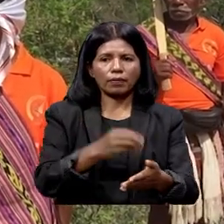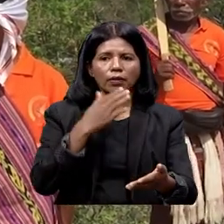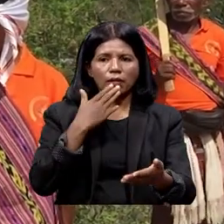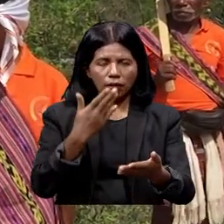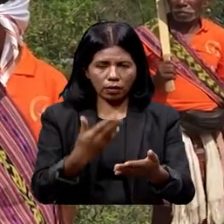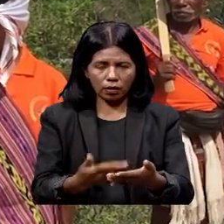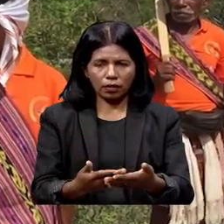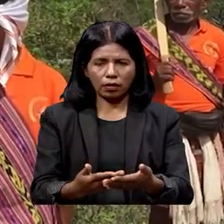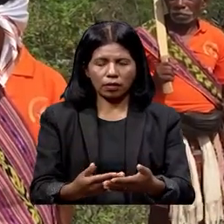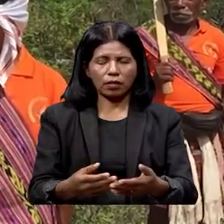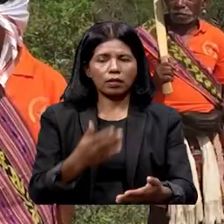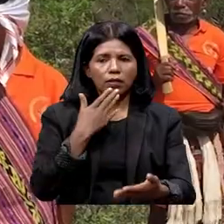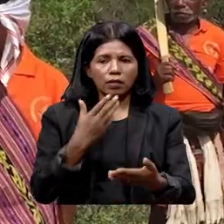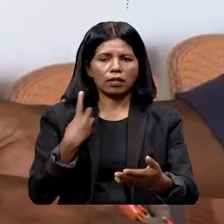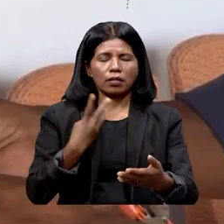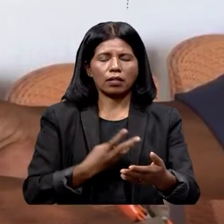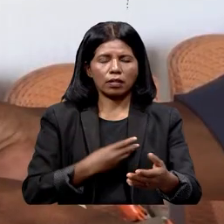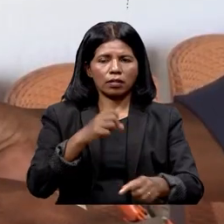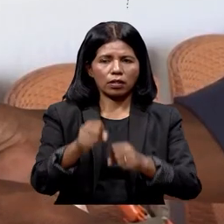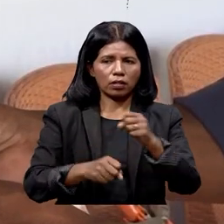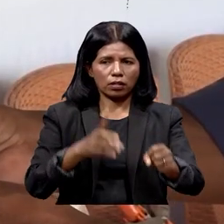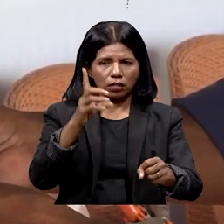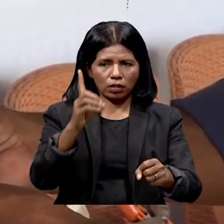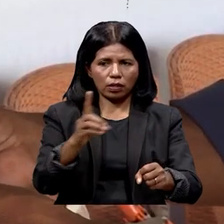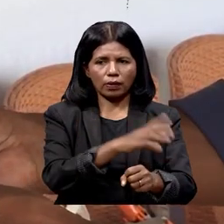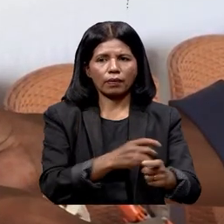harmonia saudável e tenha sociedade e